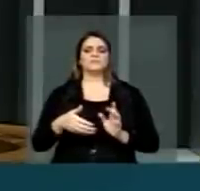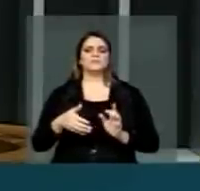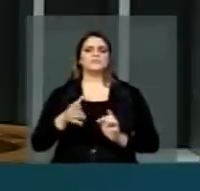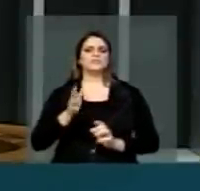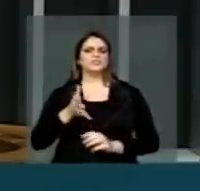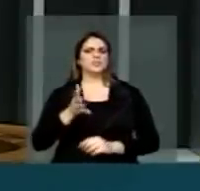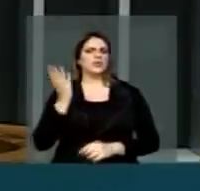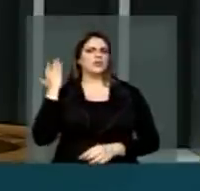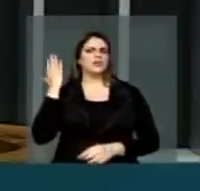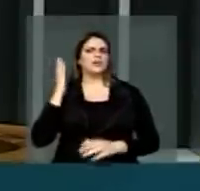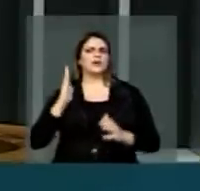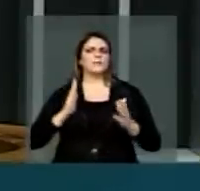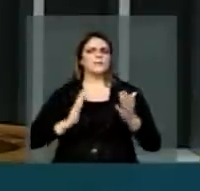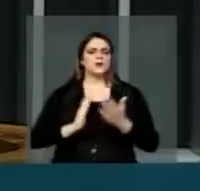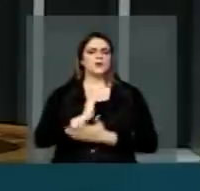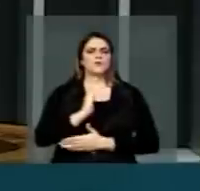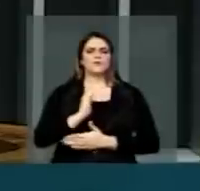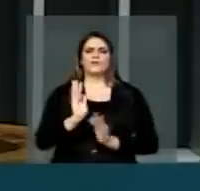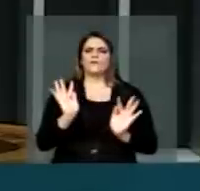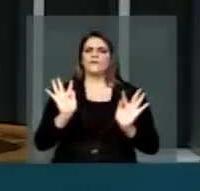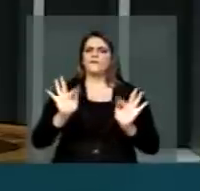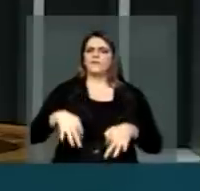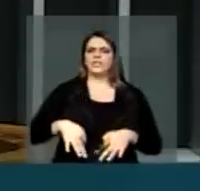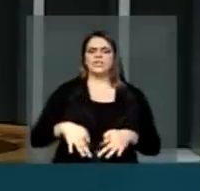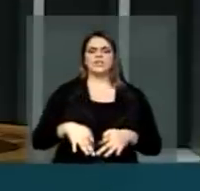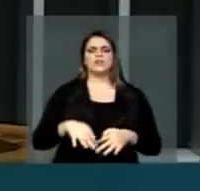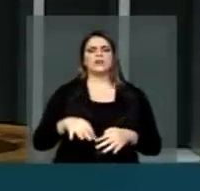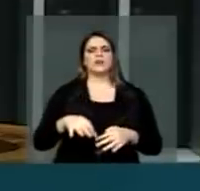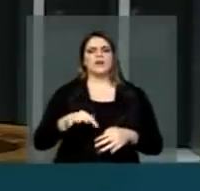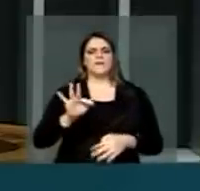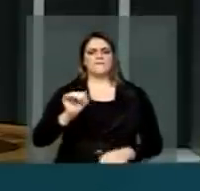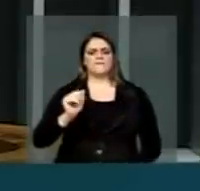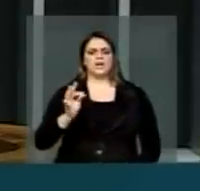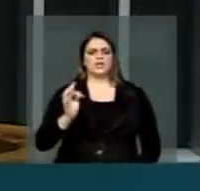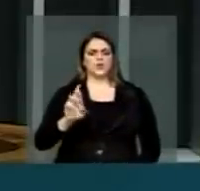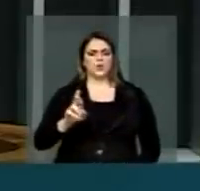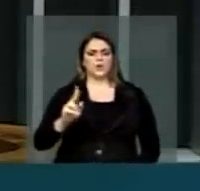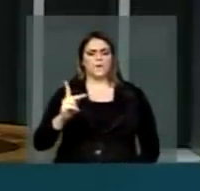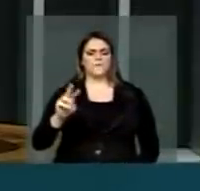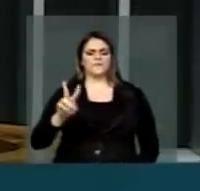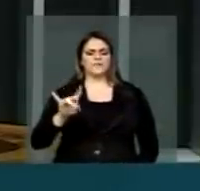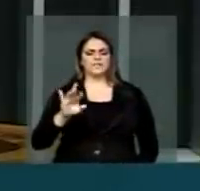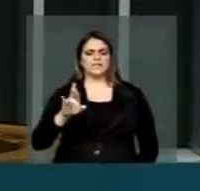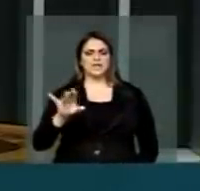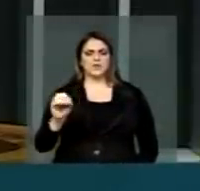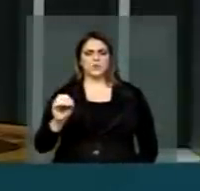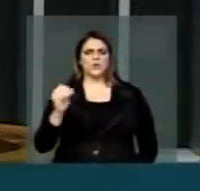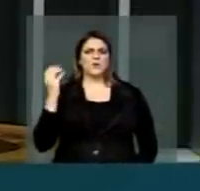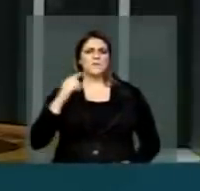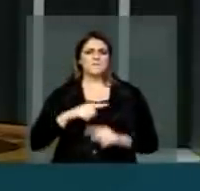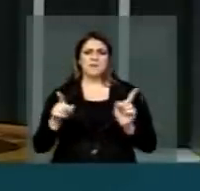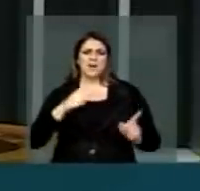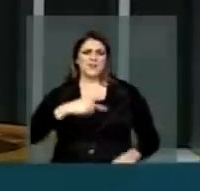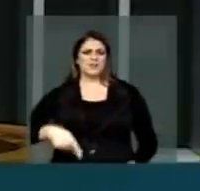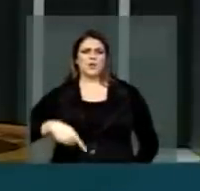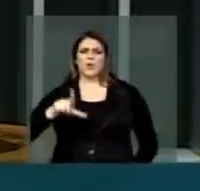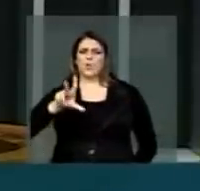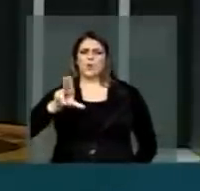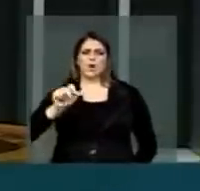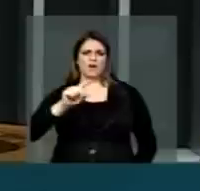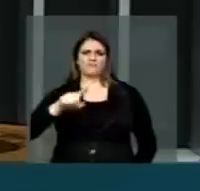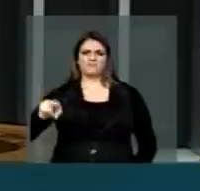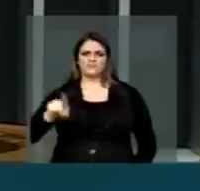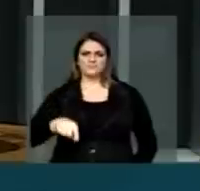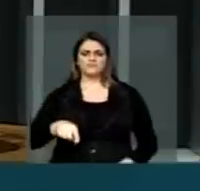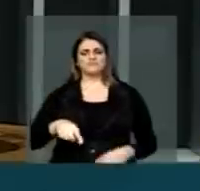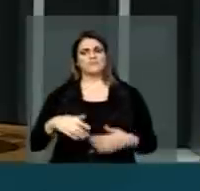a aprovar o fim do fator previdenciário, mas foi vetado pelo presidente Lula. Mas agora a gente vê uma disposição